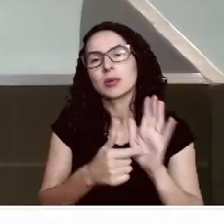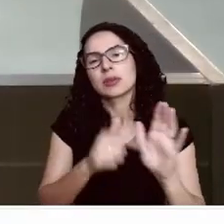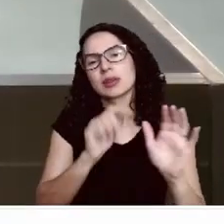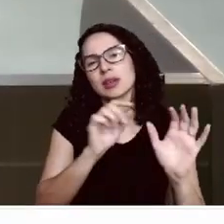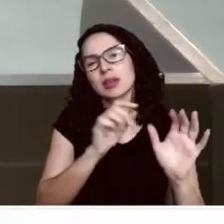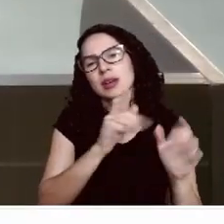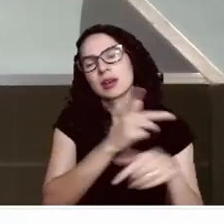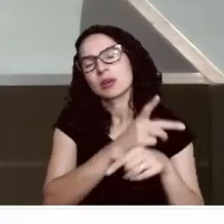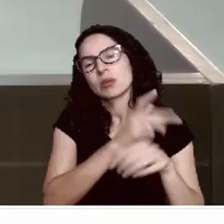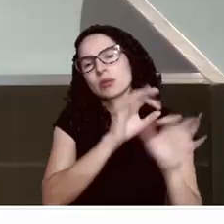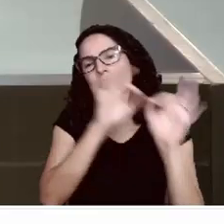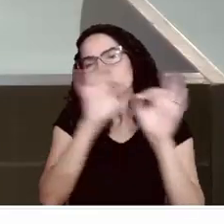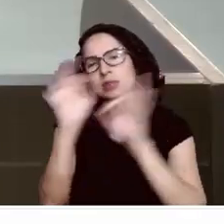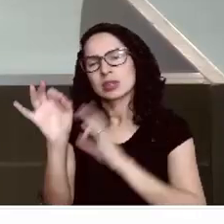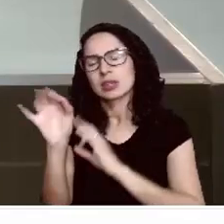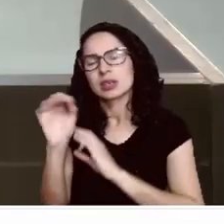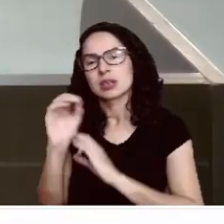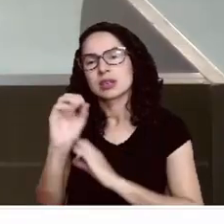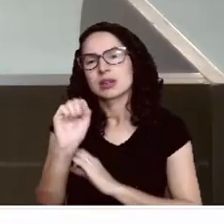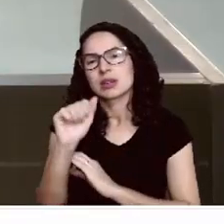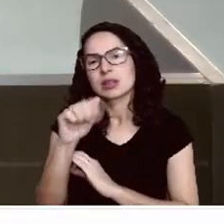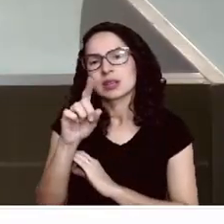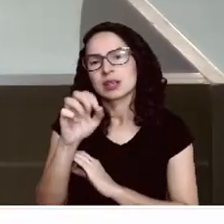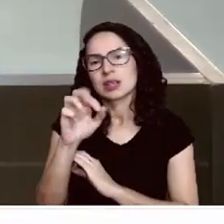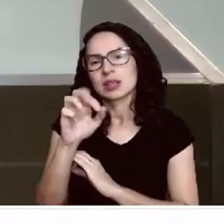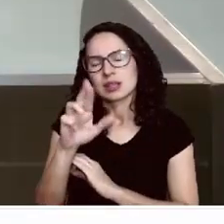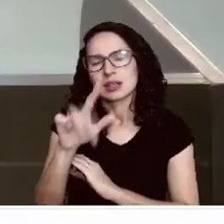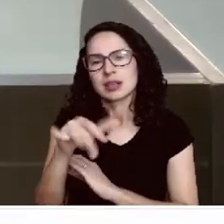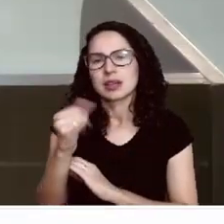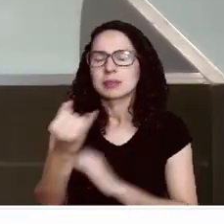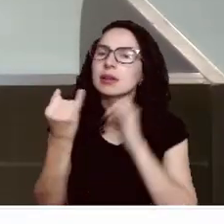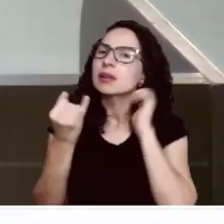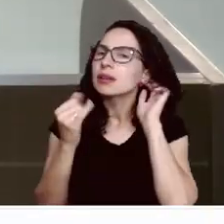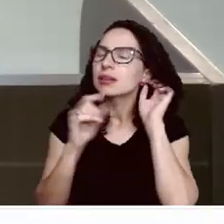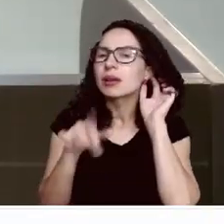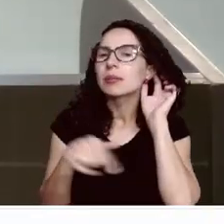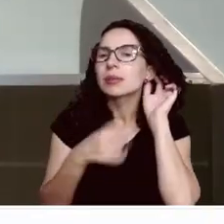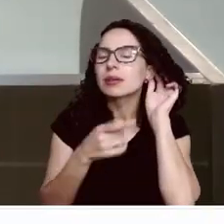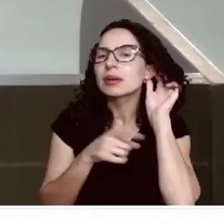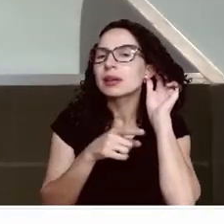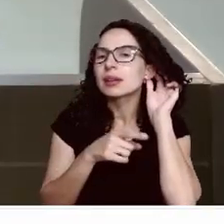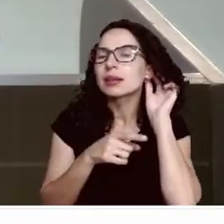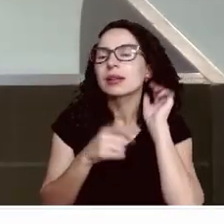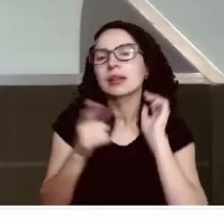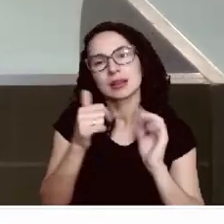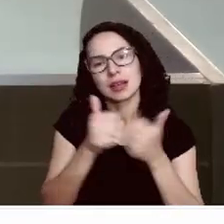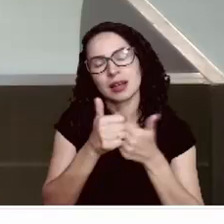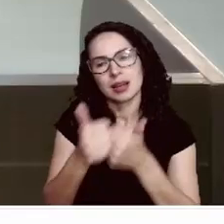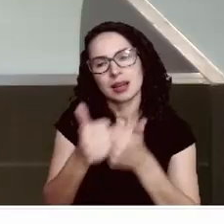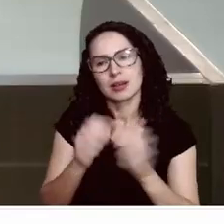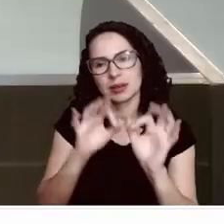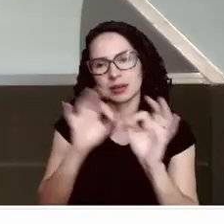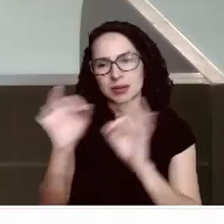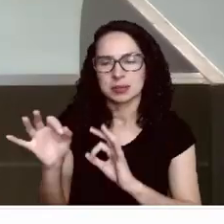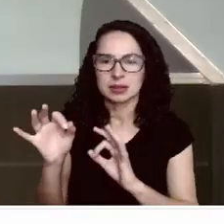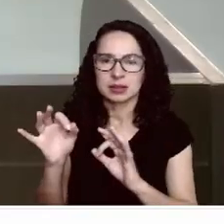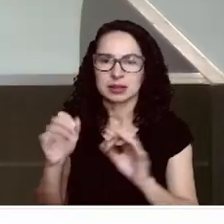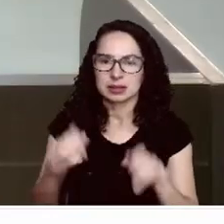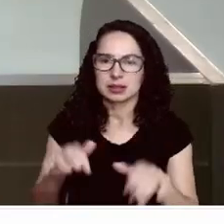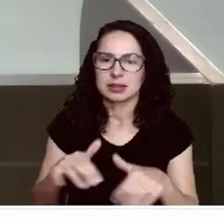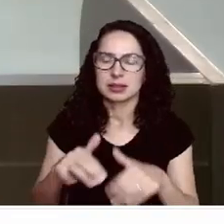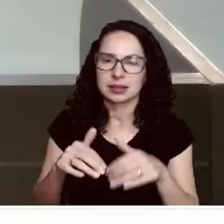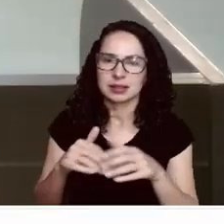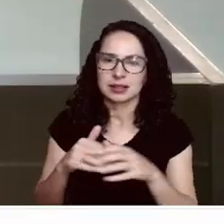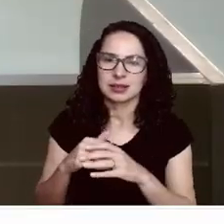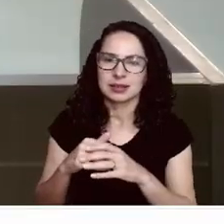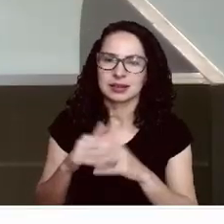do Sander, vai ser muito importante. E só aproveitando rapidinho, Fran Sérgio, quem está acompanhando a nossa sessão é o Arrozinho. O Arrozinho está